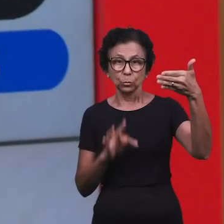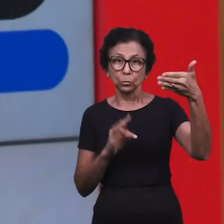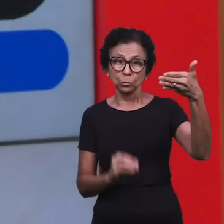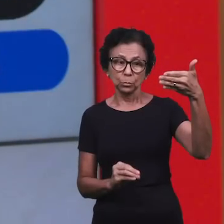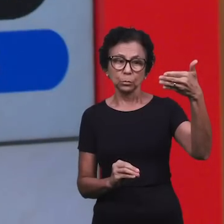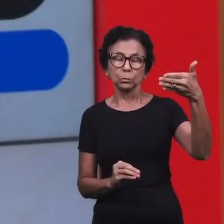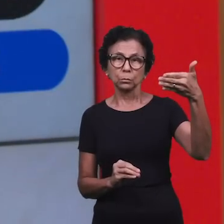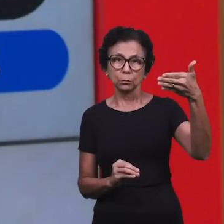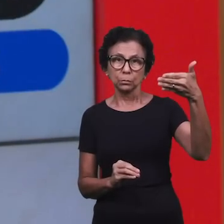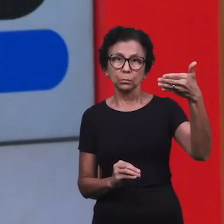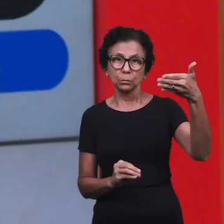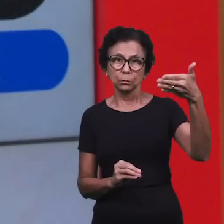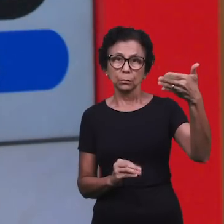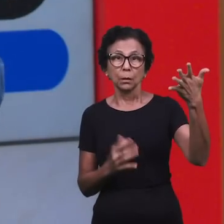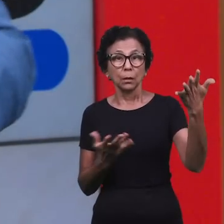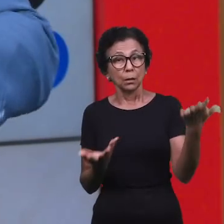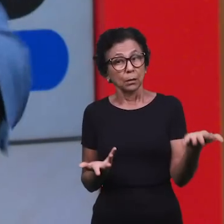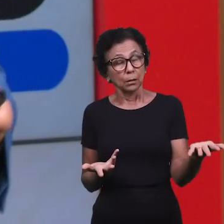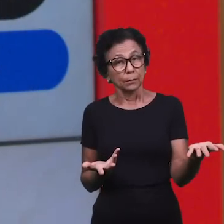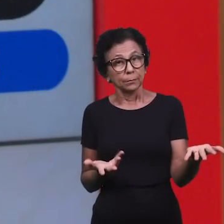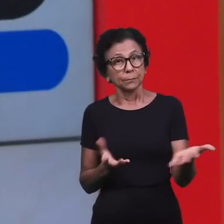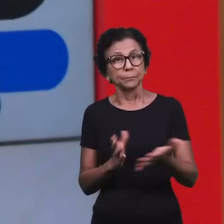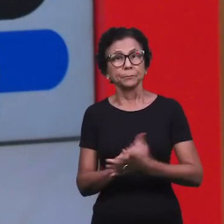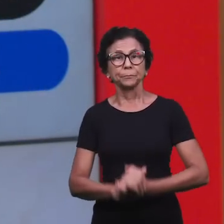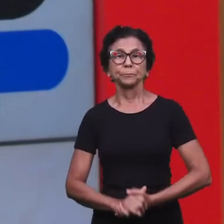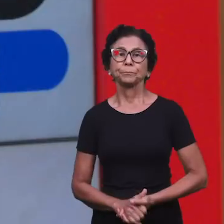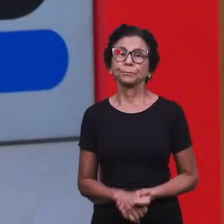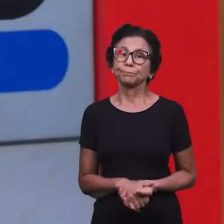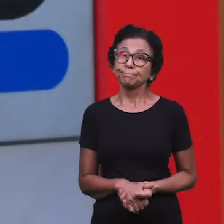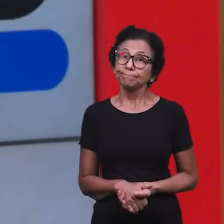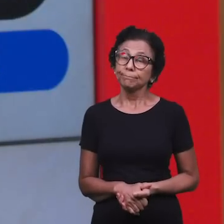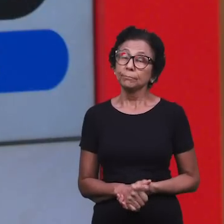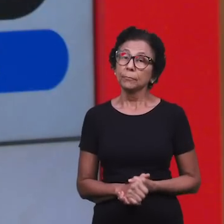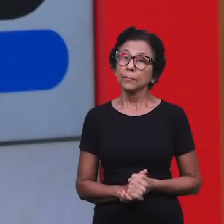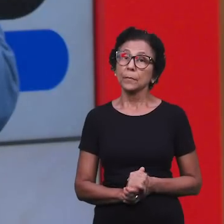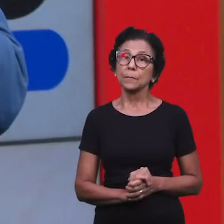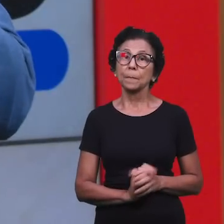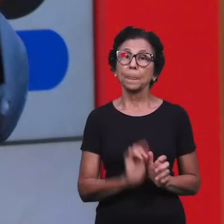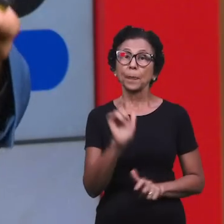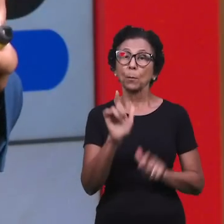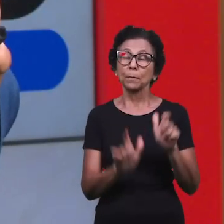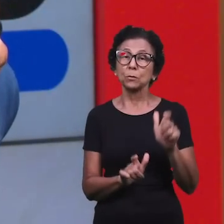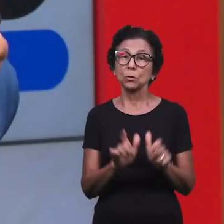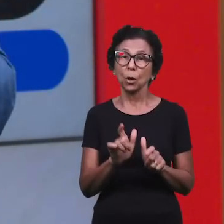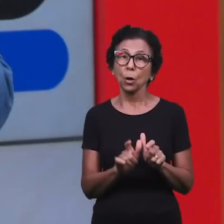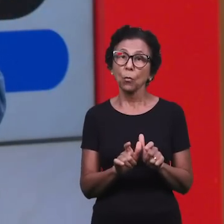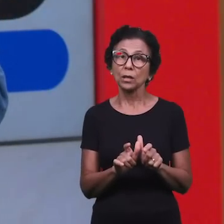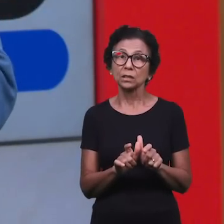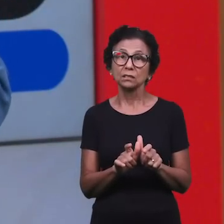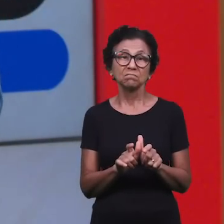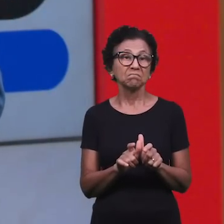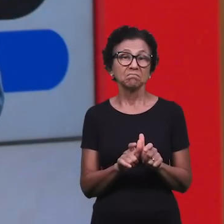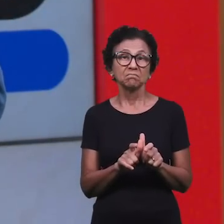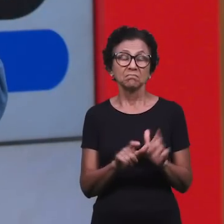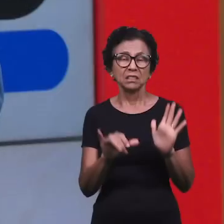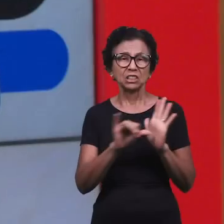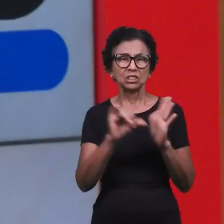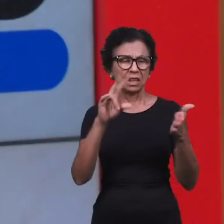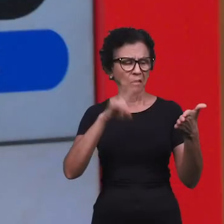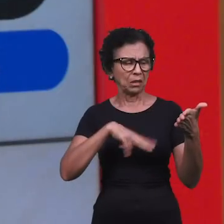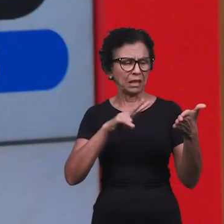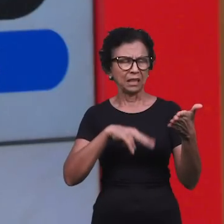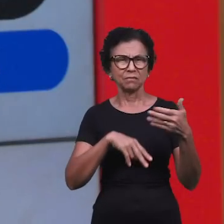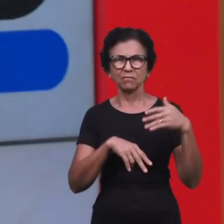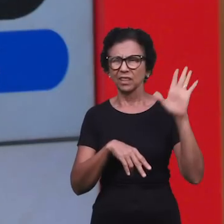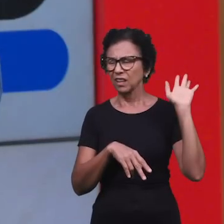muitos concurseiros e, obviamente, não têm sido aprovados, que eles não se dão o trabalho nem de ler o edital? O